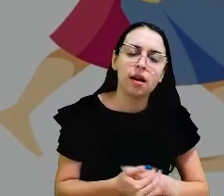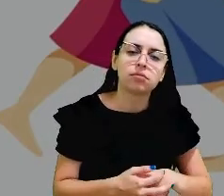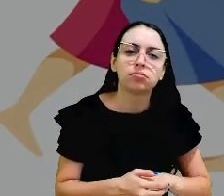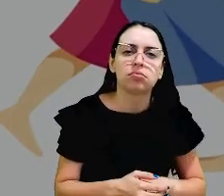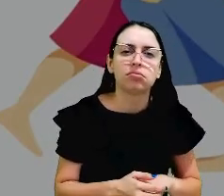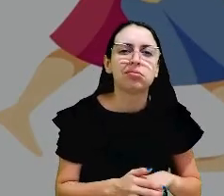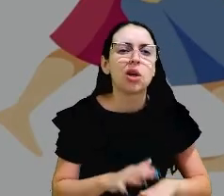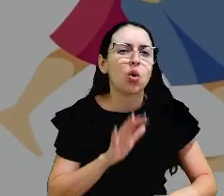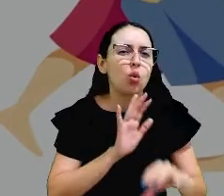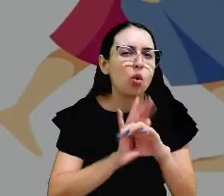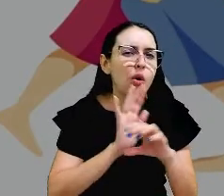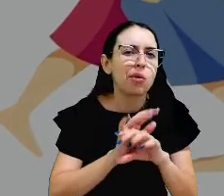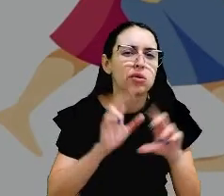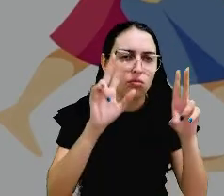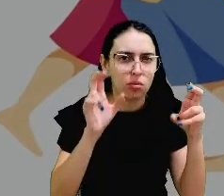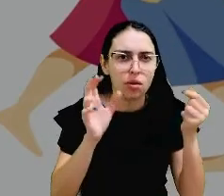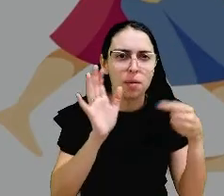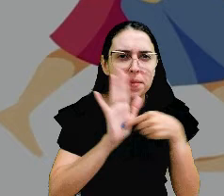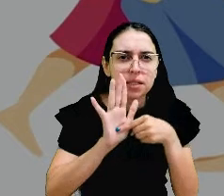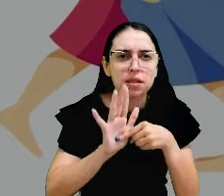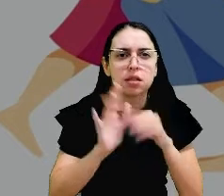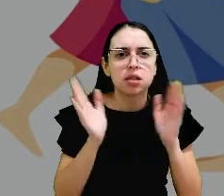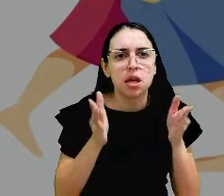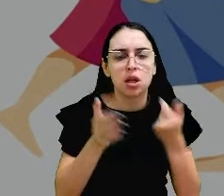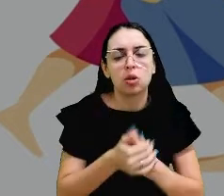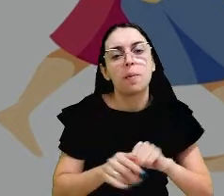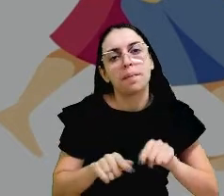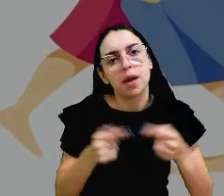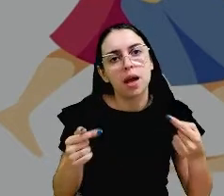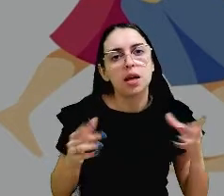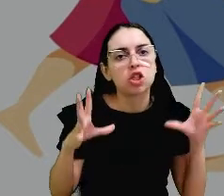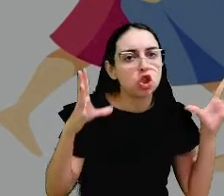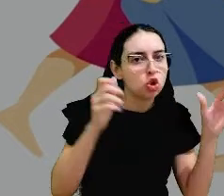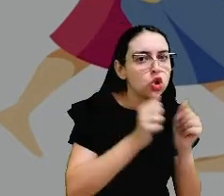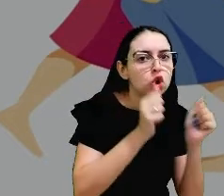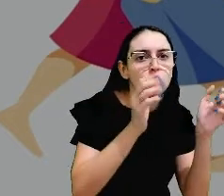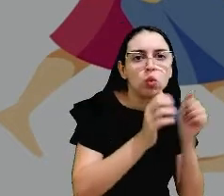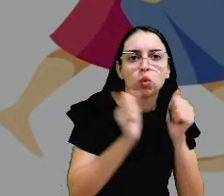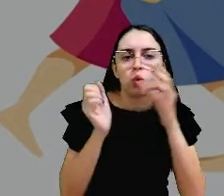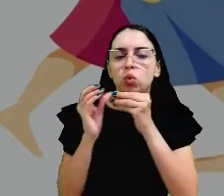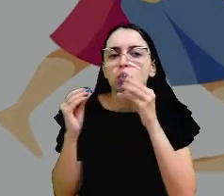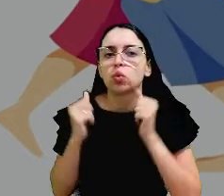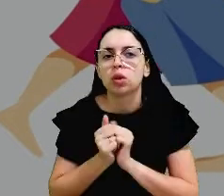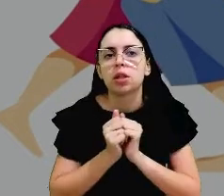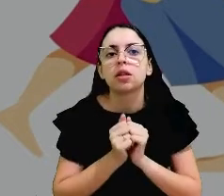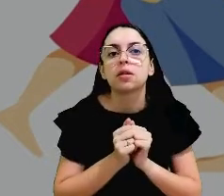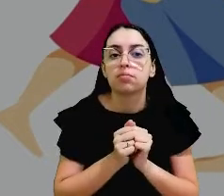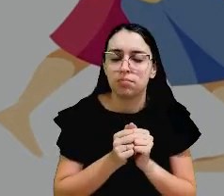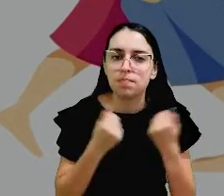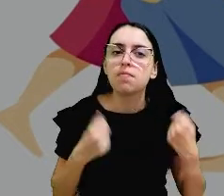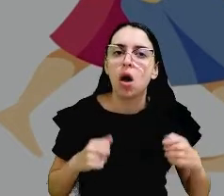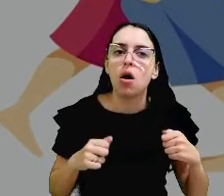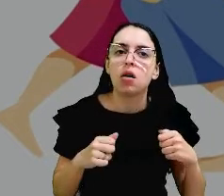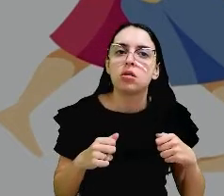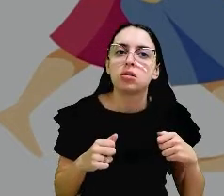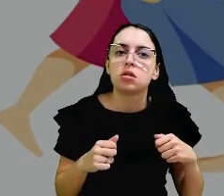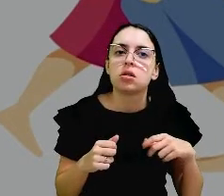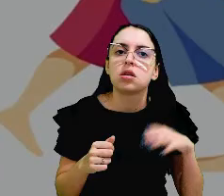tenha o tipo específico da violência obstétrica, ele já abarca diversas situações em que essa pode